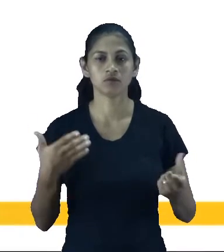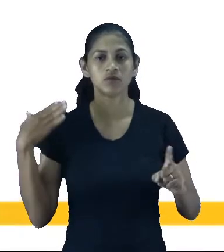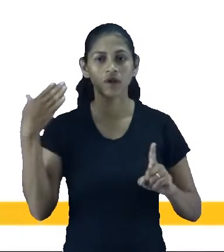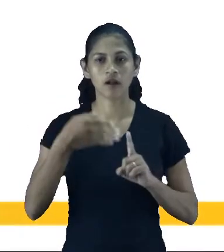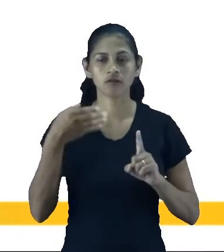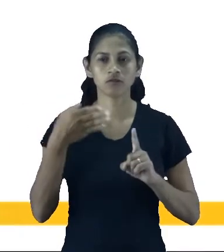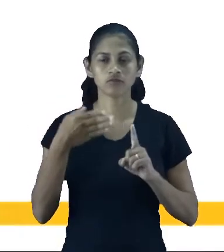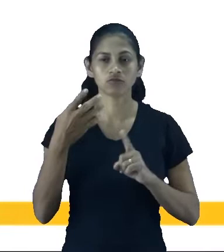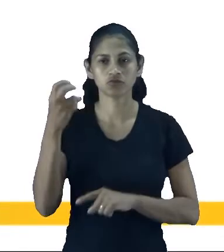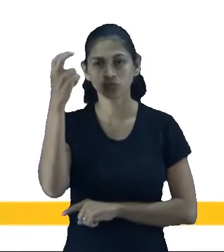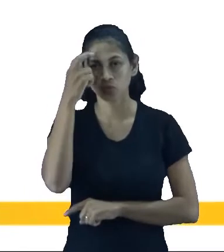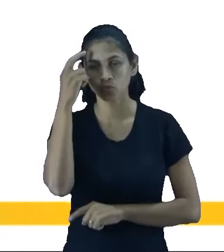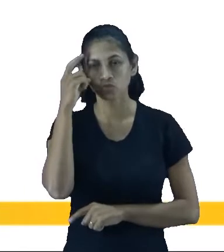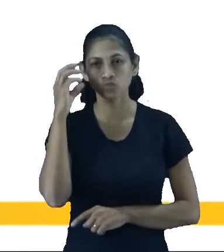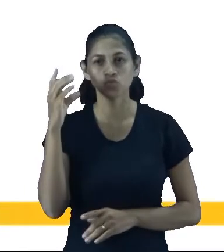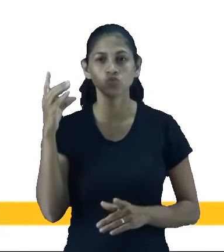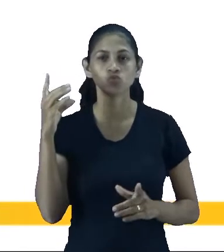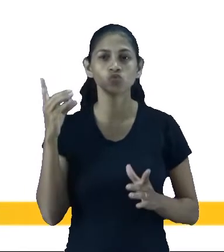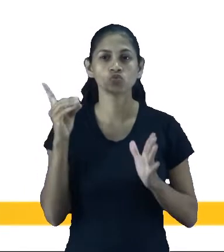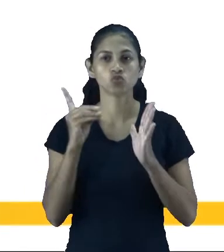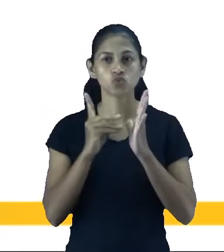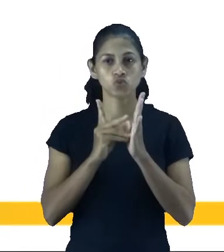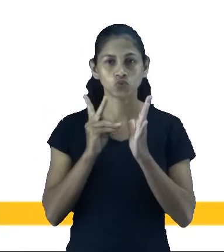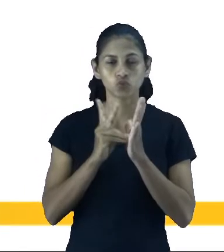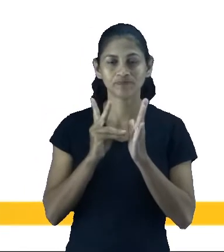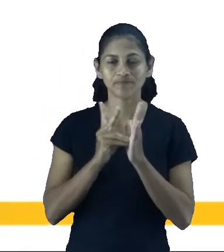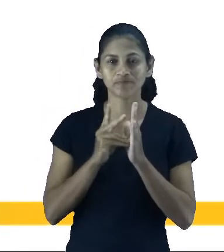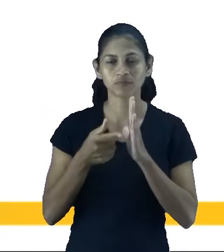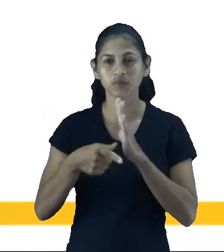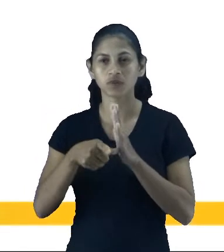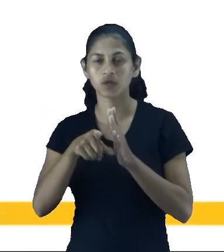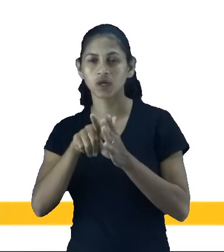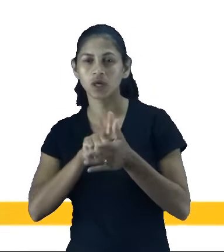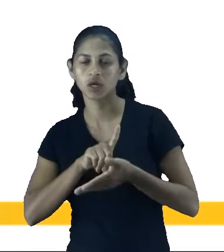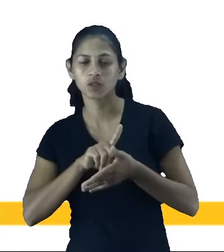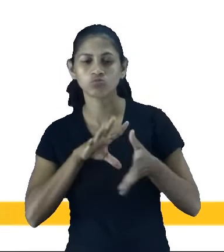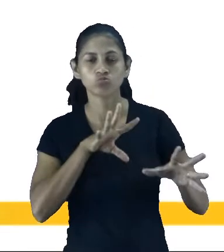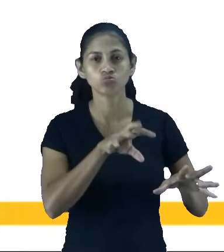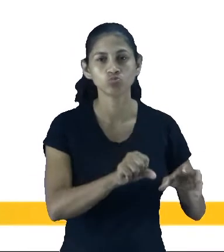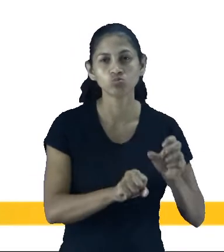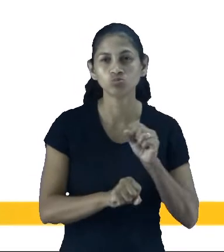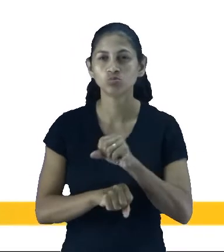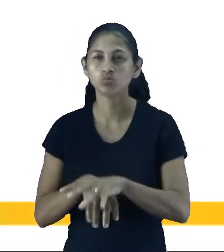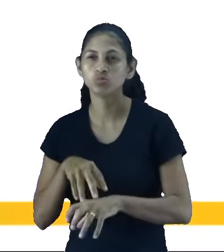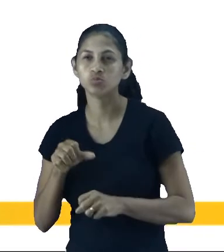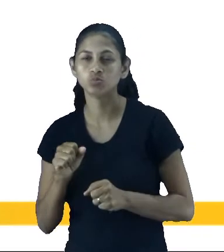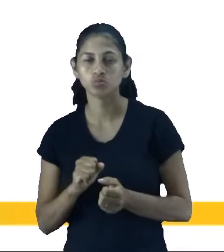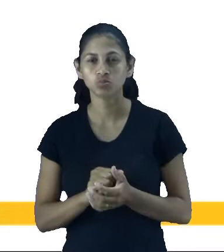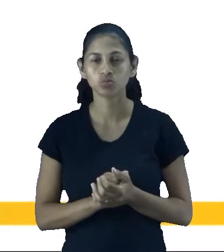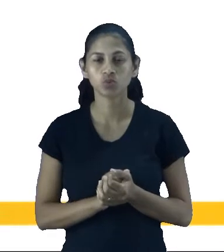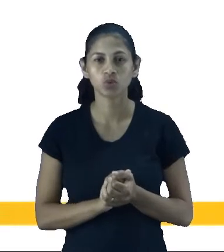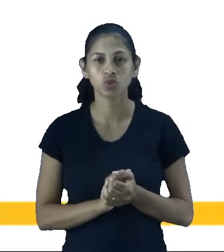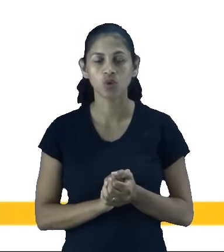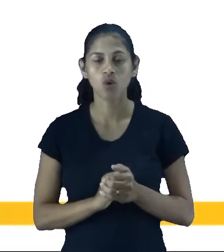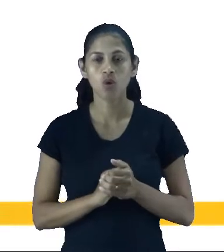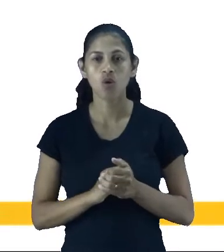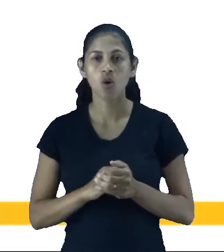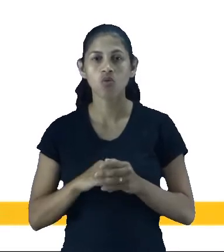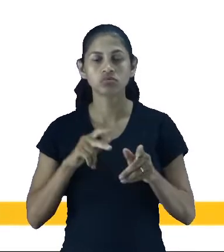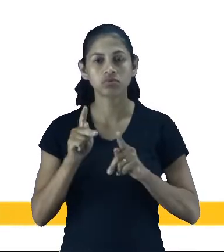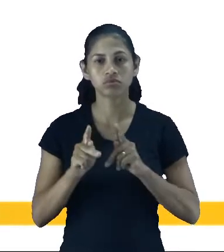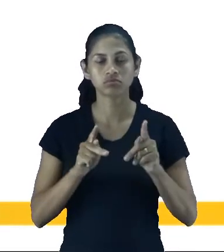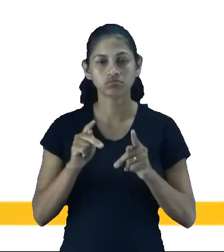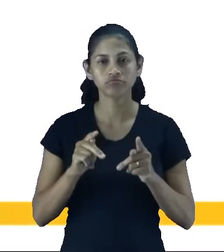influência da cultura indígena. Antes da colonização, é muito importante a gente saber que os povos indígenas eles